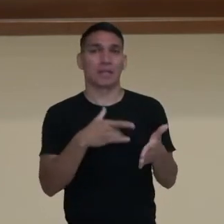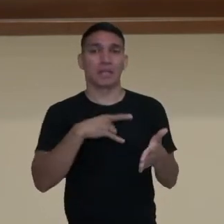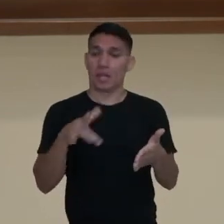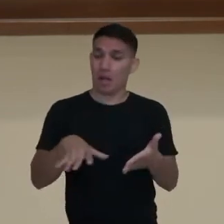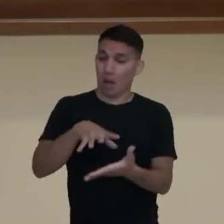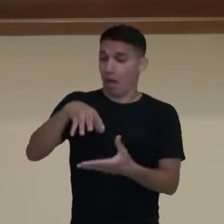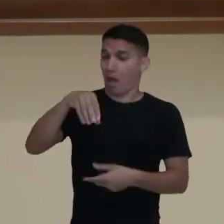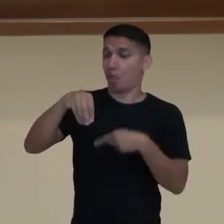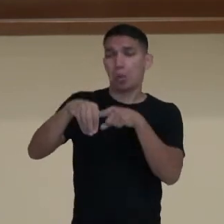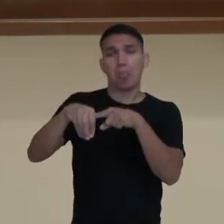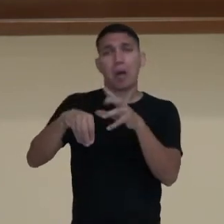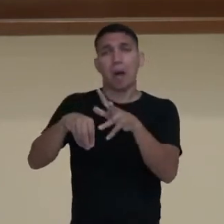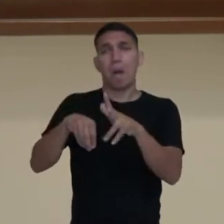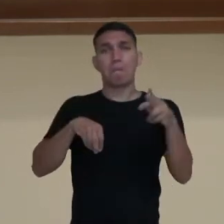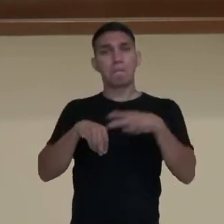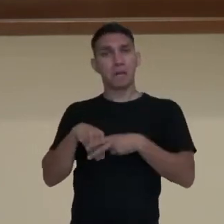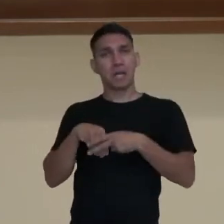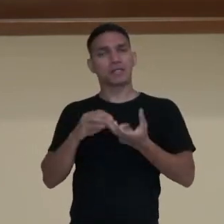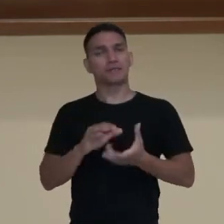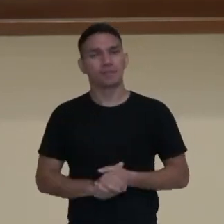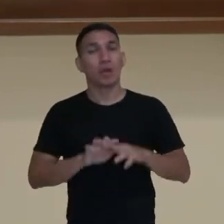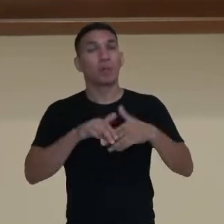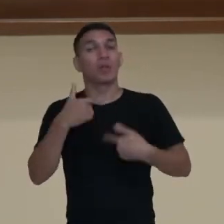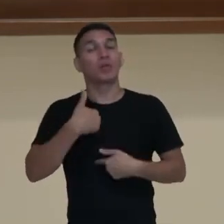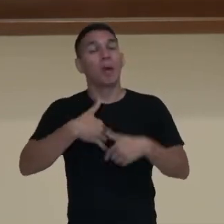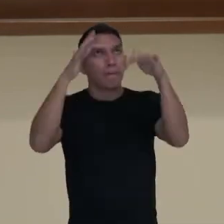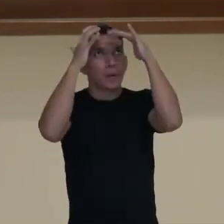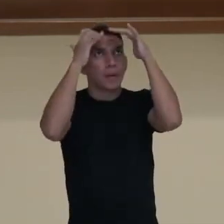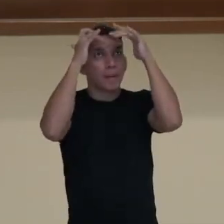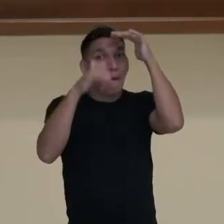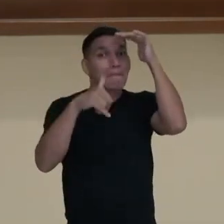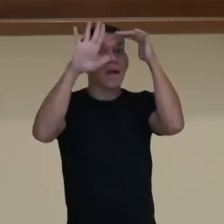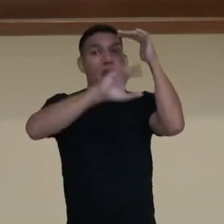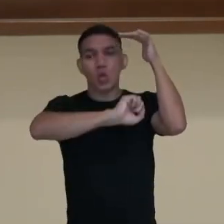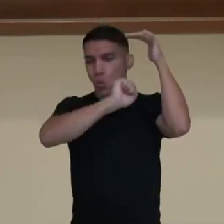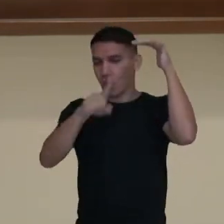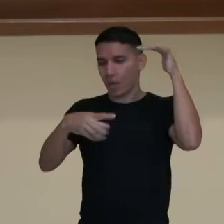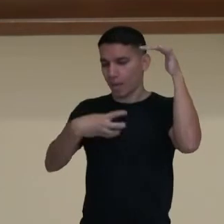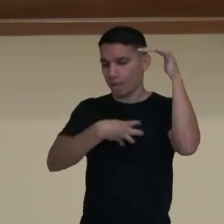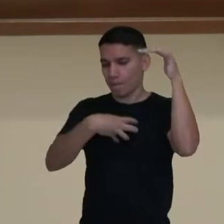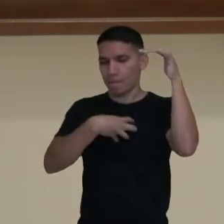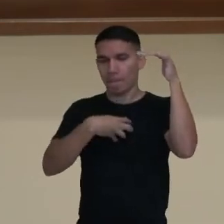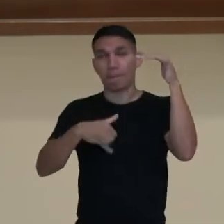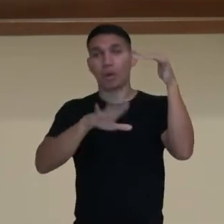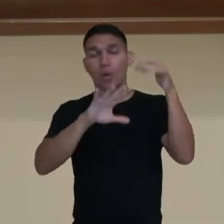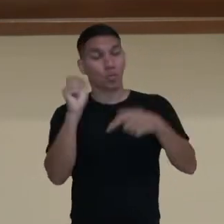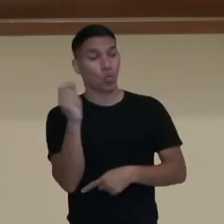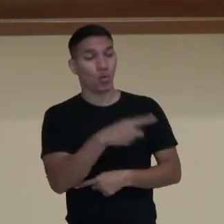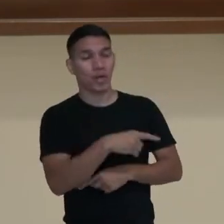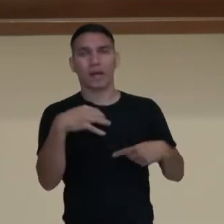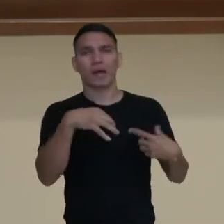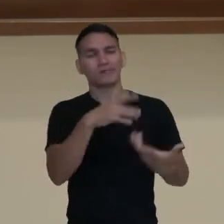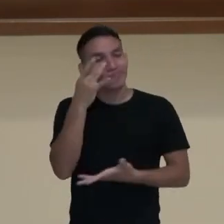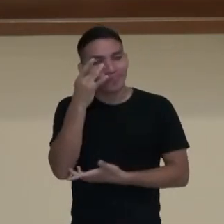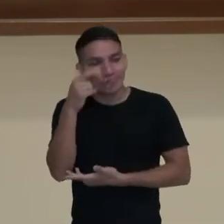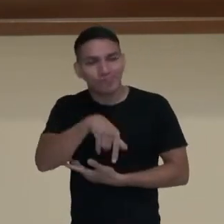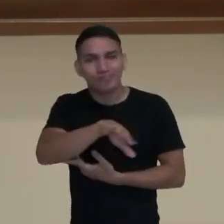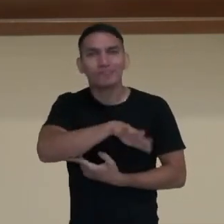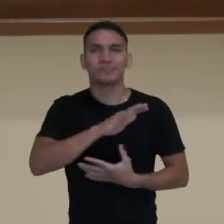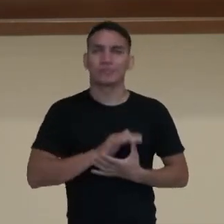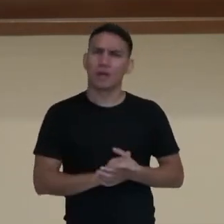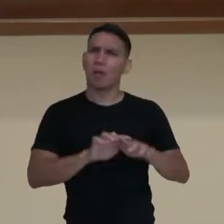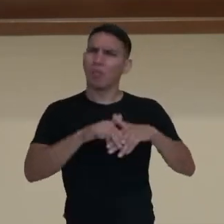alma, então eu tenho que pensar mais na racionalidade do que nos sentidos mundanos. Isso não parece, né?